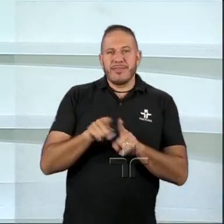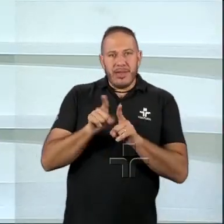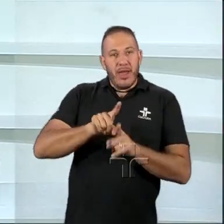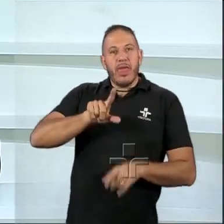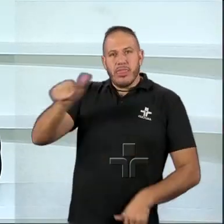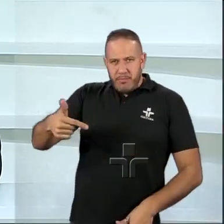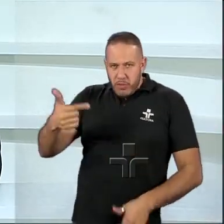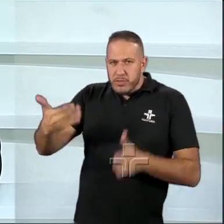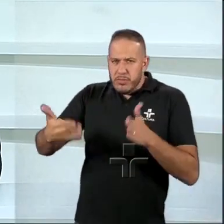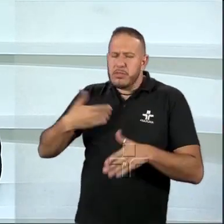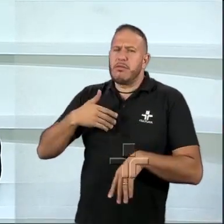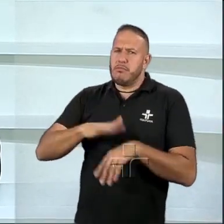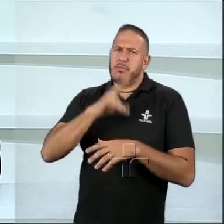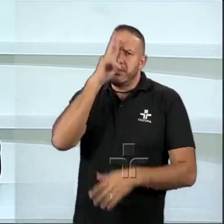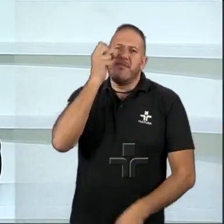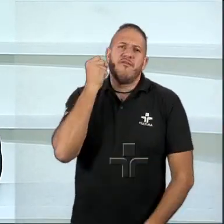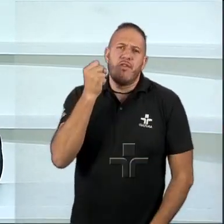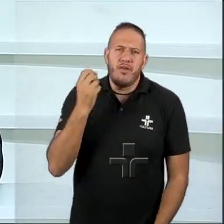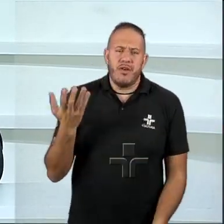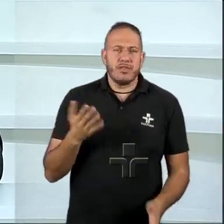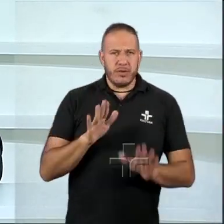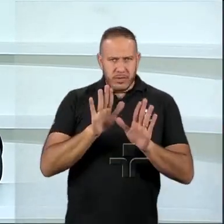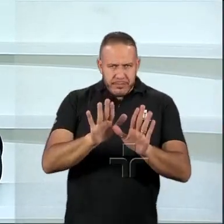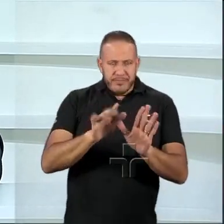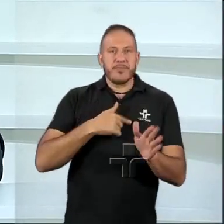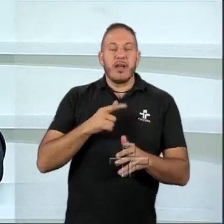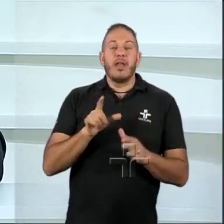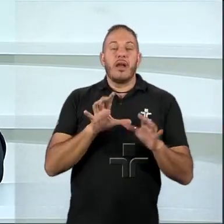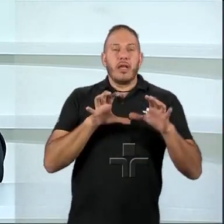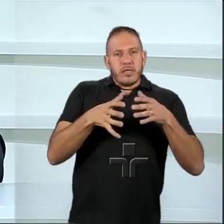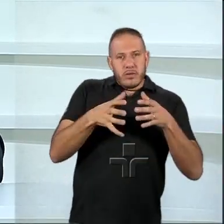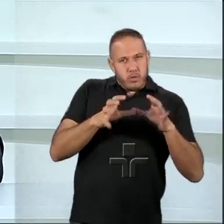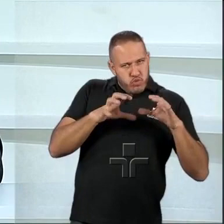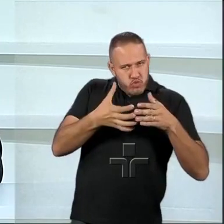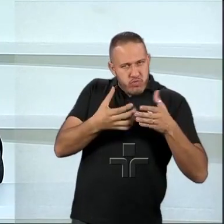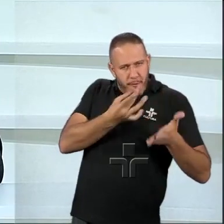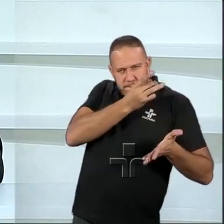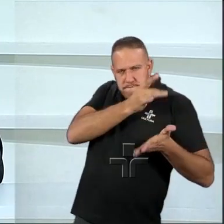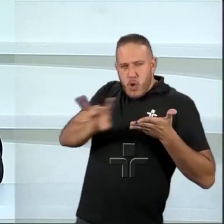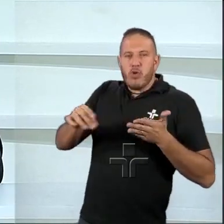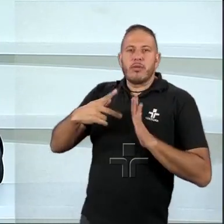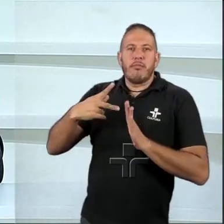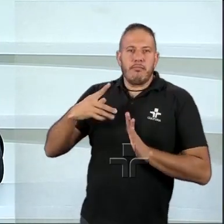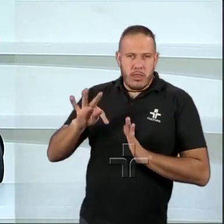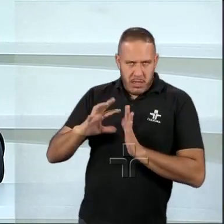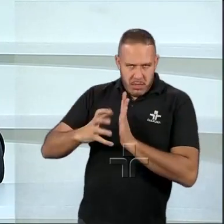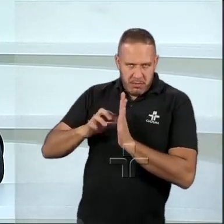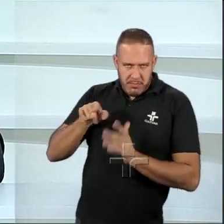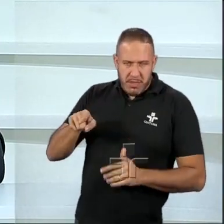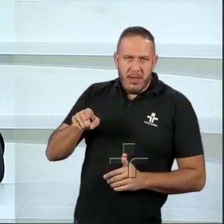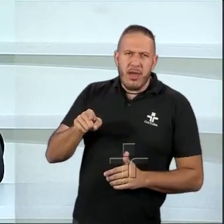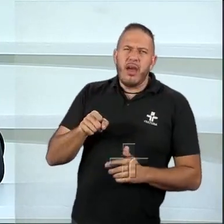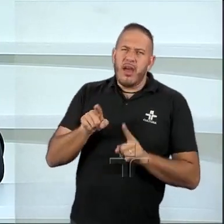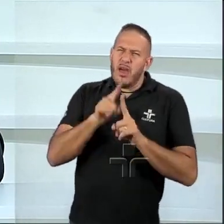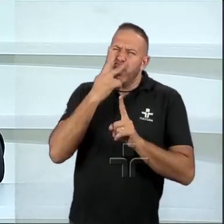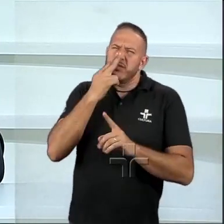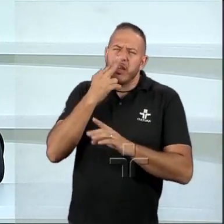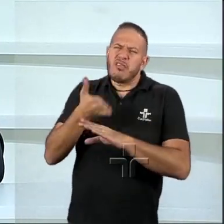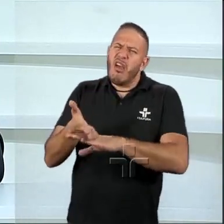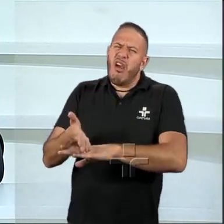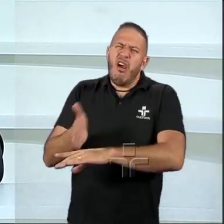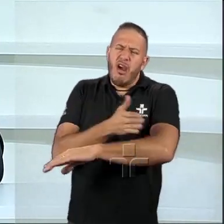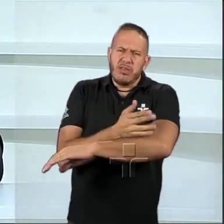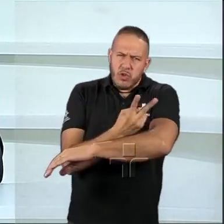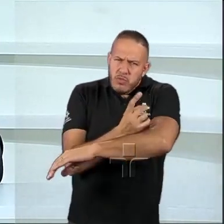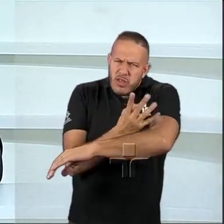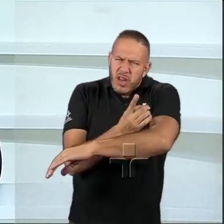tempo ele seria mais forte. Agora, com relação ao antipetismo, eu acho que ele é anterior até às manifestações de